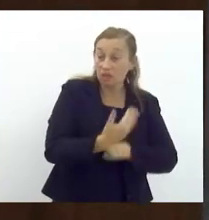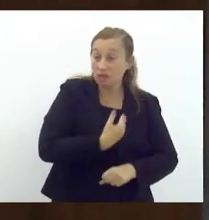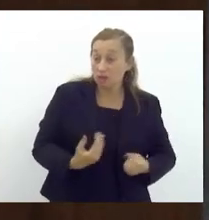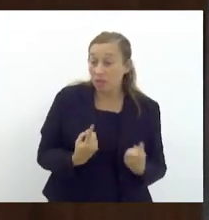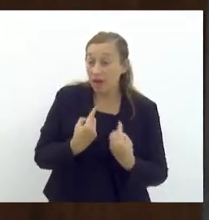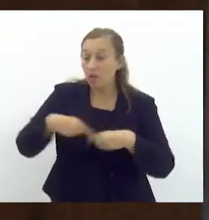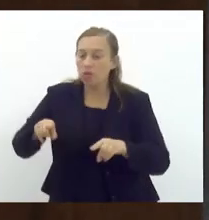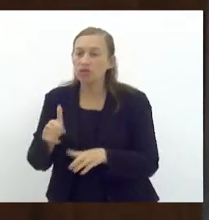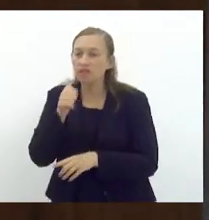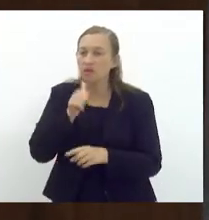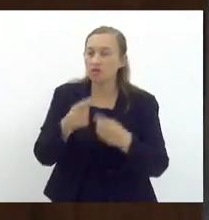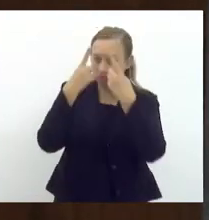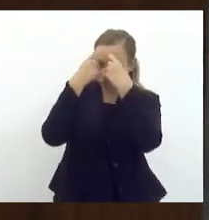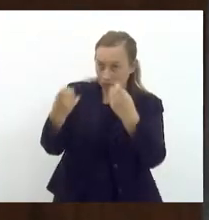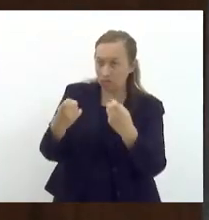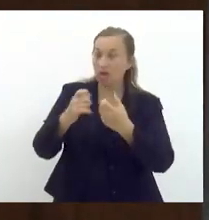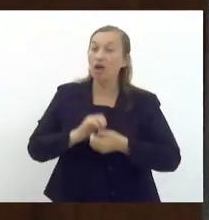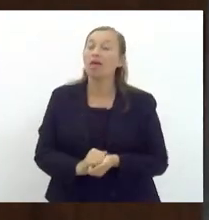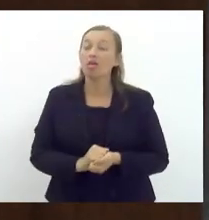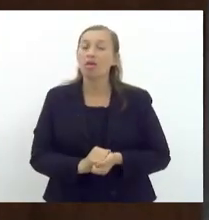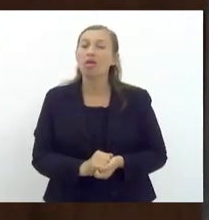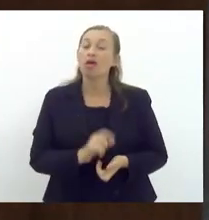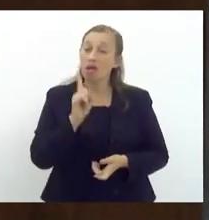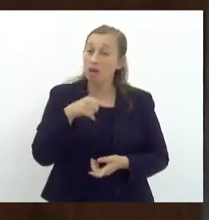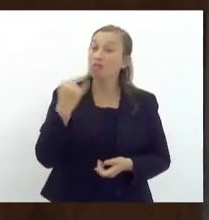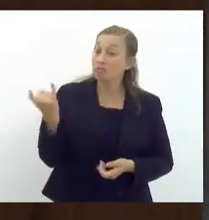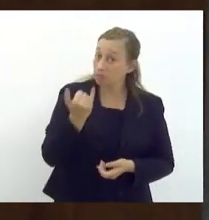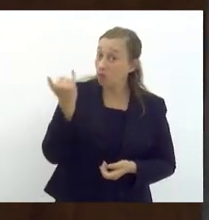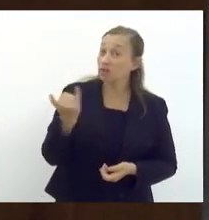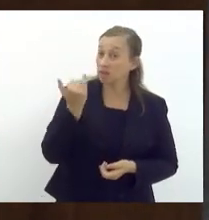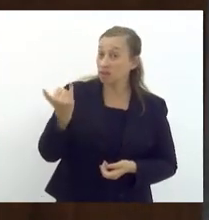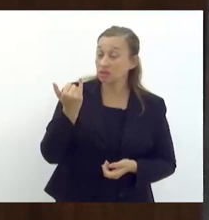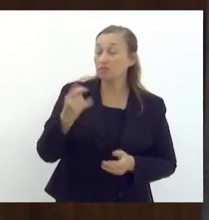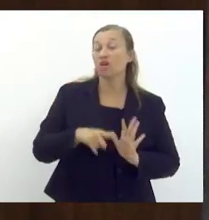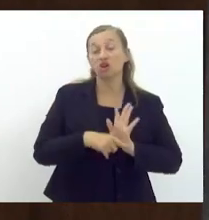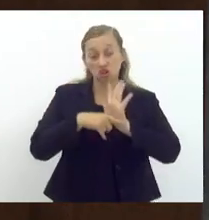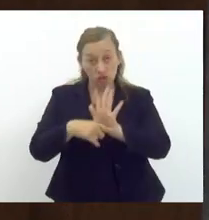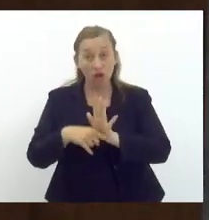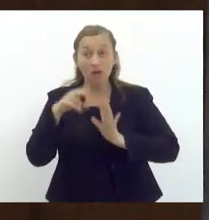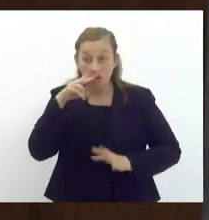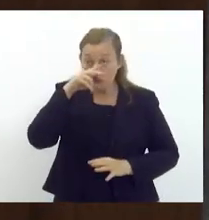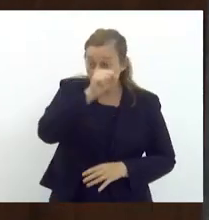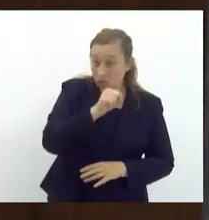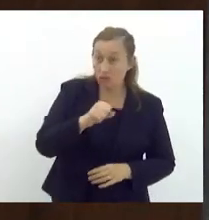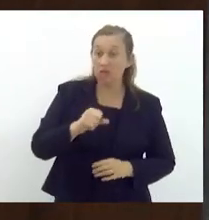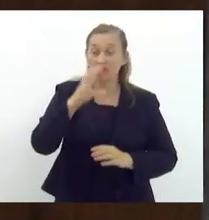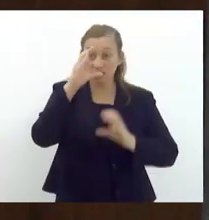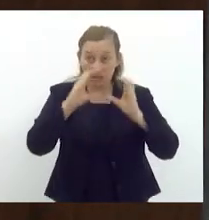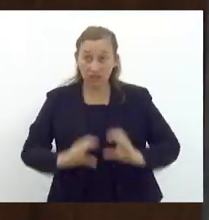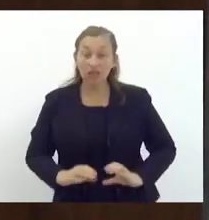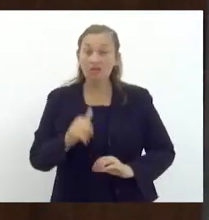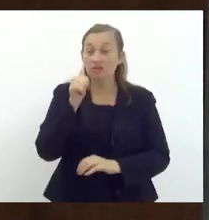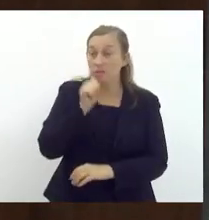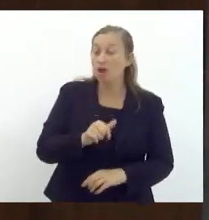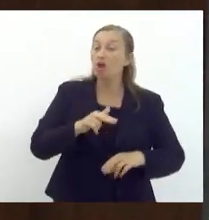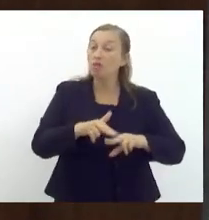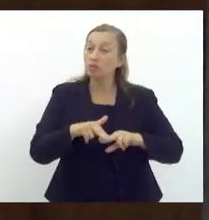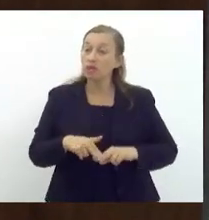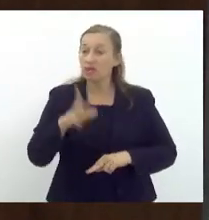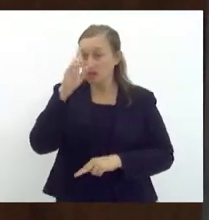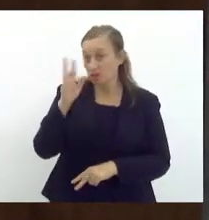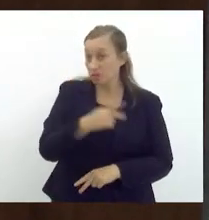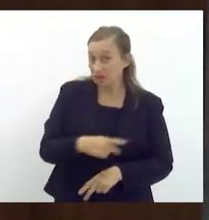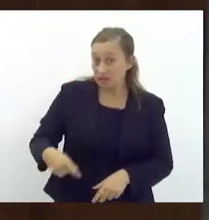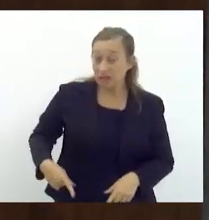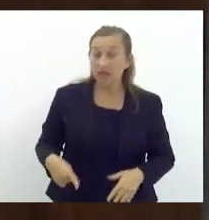enfrentamento da violência contra mulher é uma ferramenta que vai ajudar conhecer a cidadania feminina por isso presidente